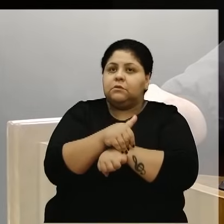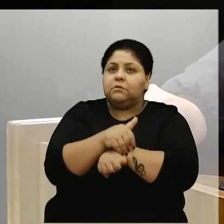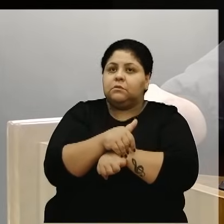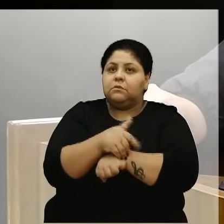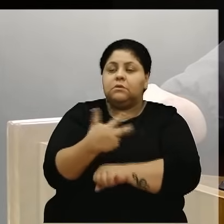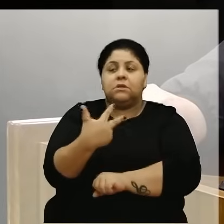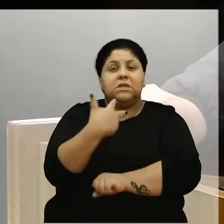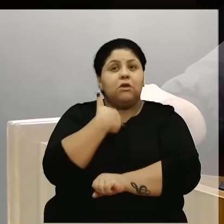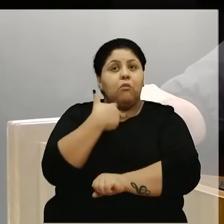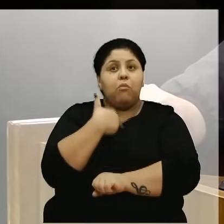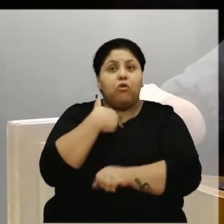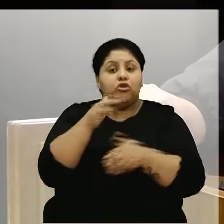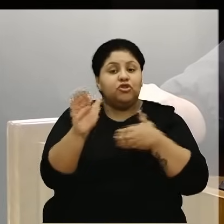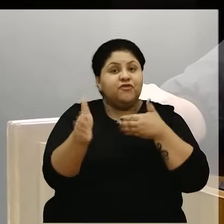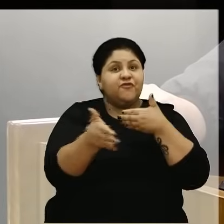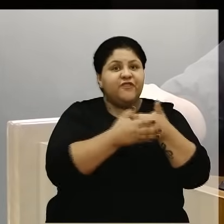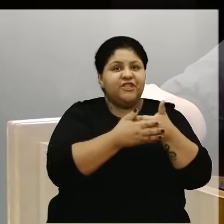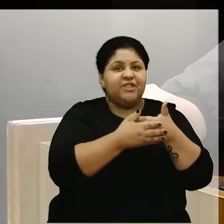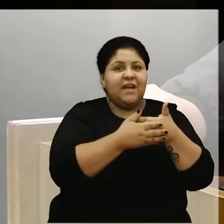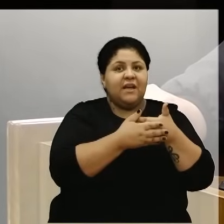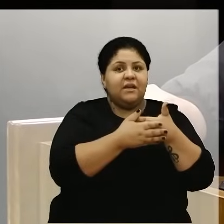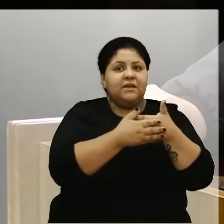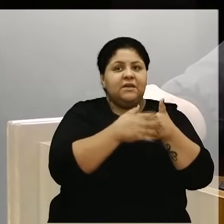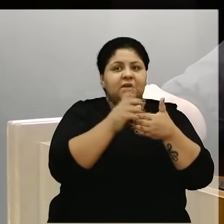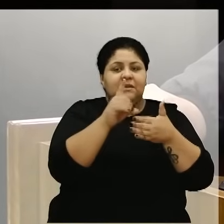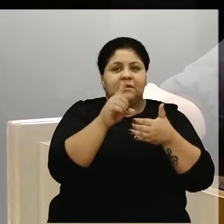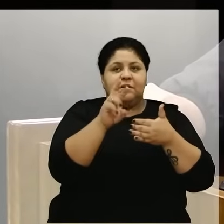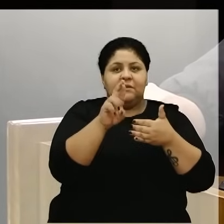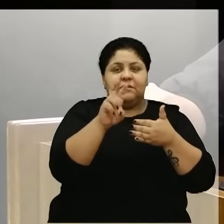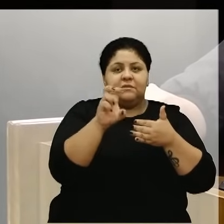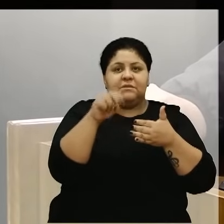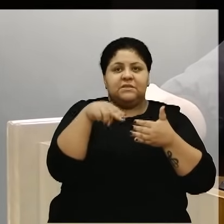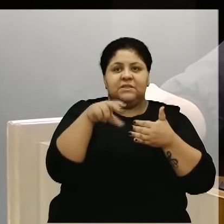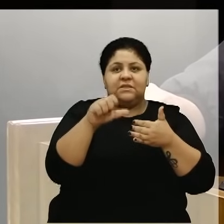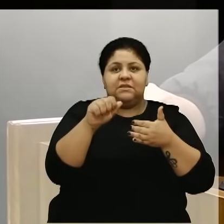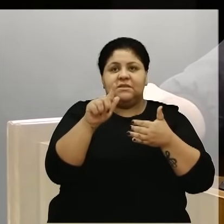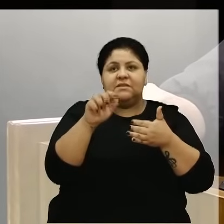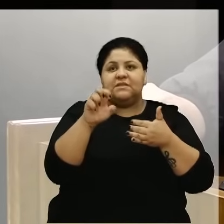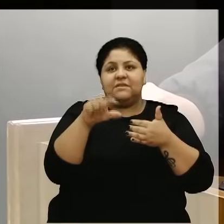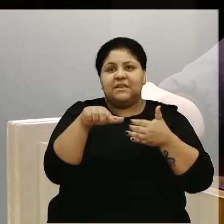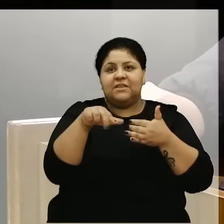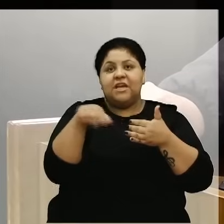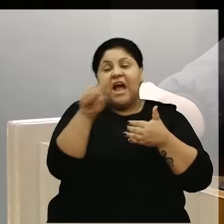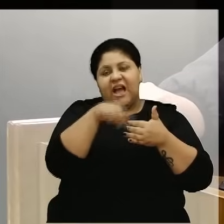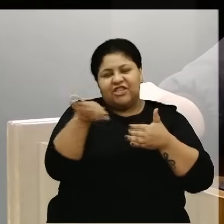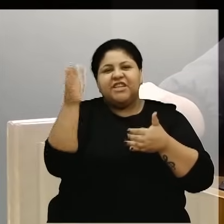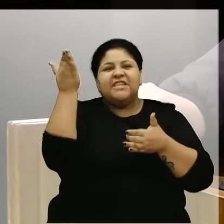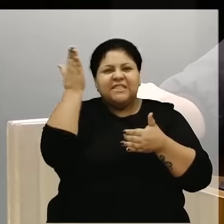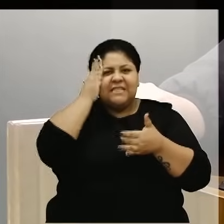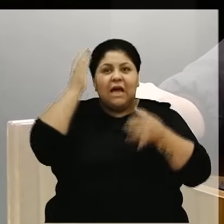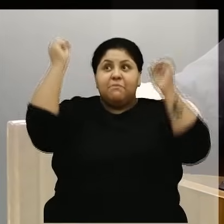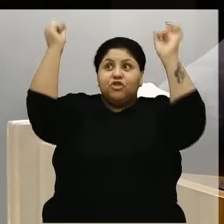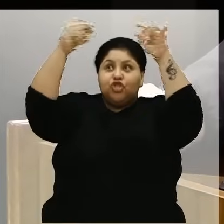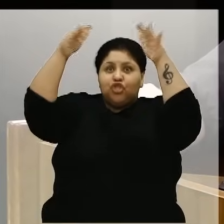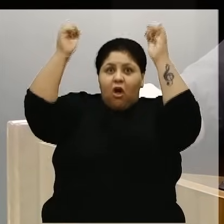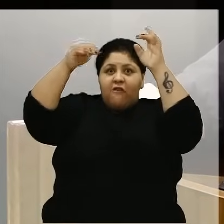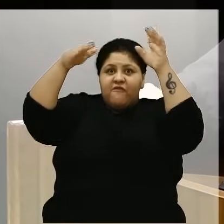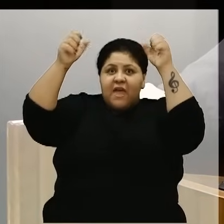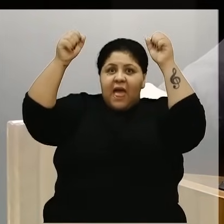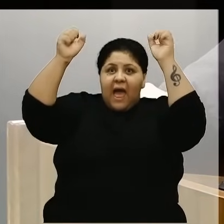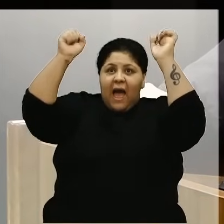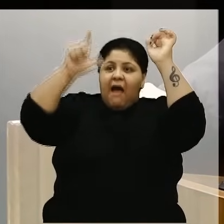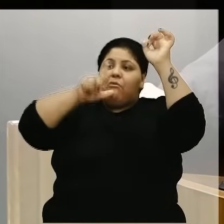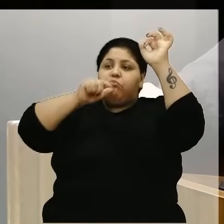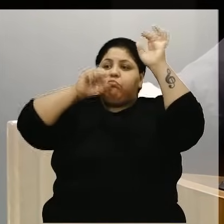pode trancar a drenagem. E a gente sabe que toda vez que chove, a água vai descer pelo barranco, e aonde nós não tínhamos